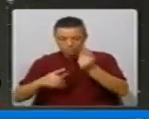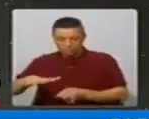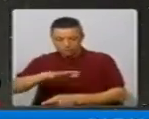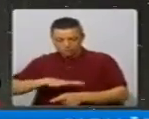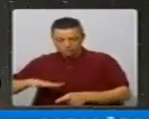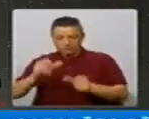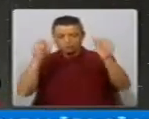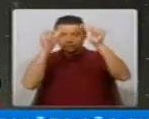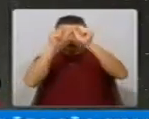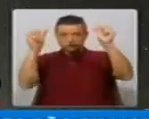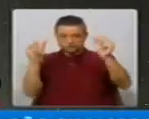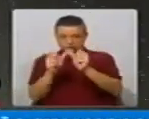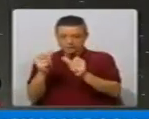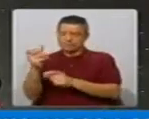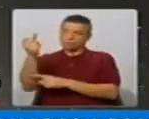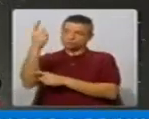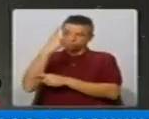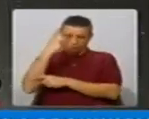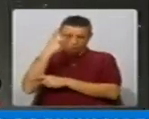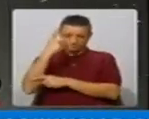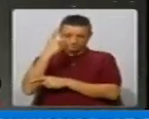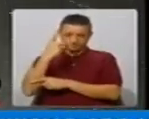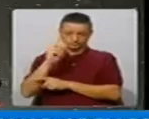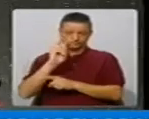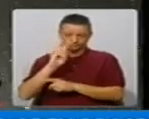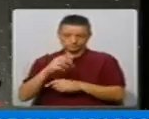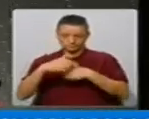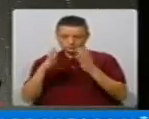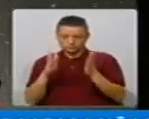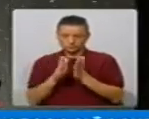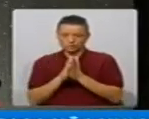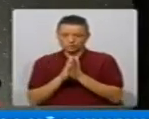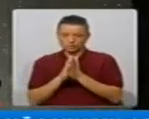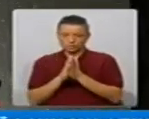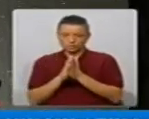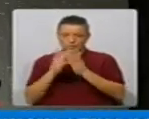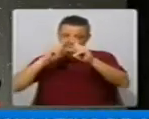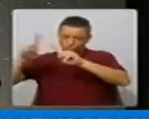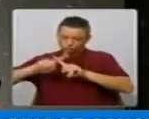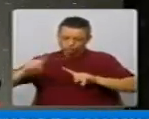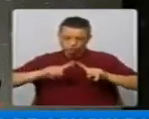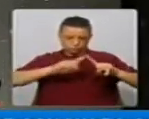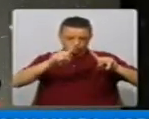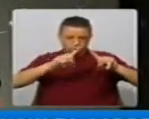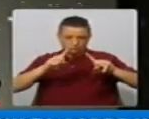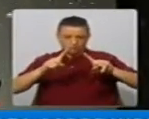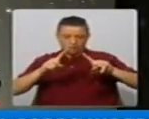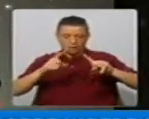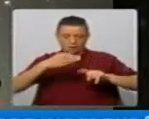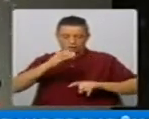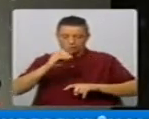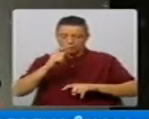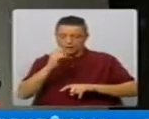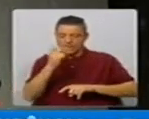sistema solar. Uma razão simples, os raios do Sol atravessam, obviamente, todo o sistema solar, há todo um conjunto de poeiras, mesmo as mais pequeninas poeiras